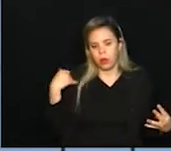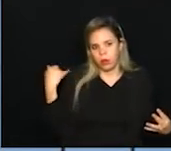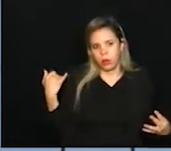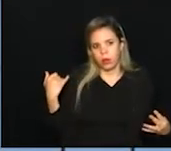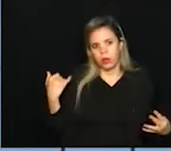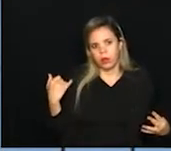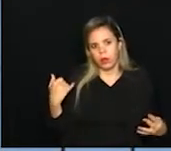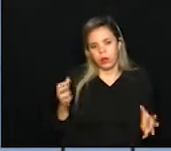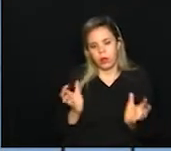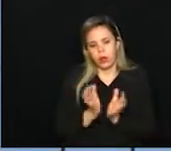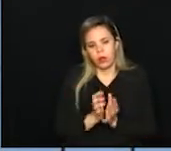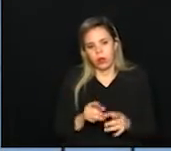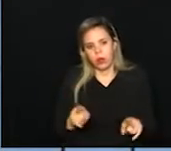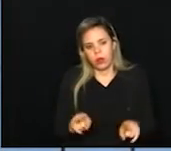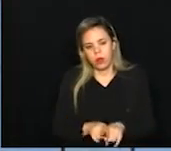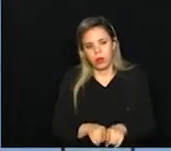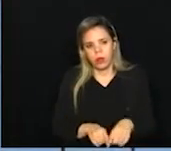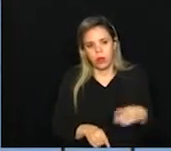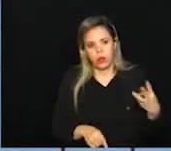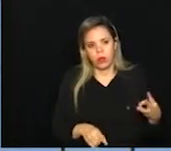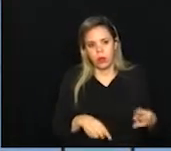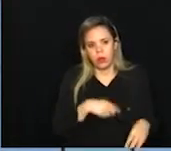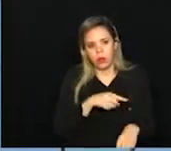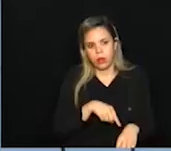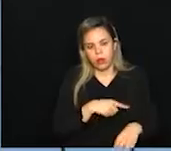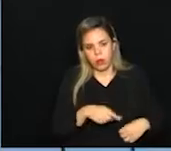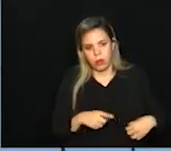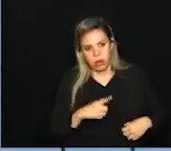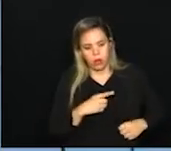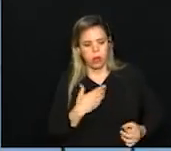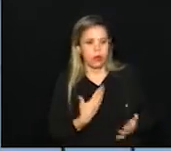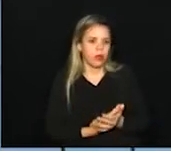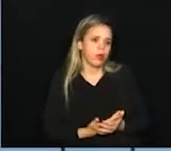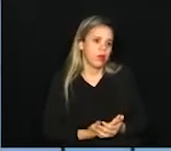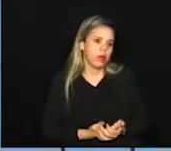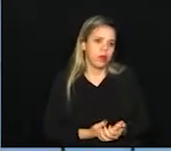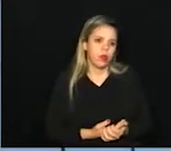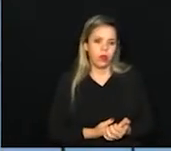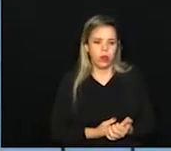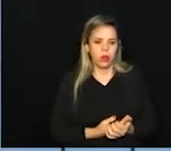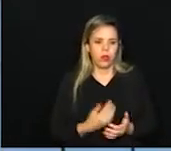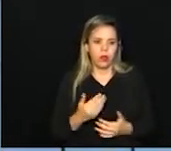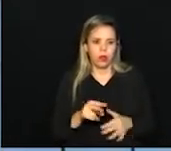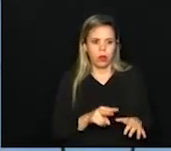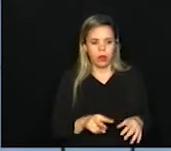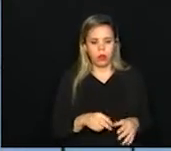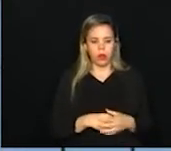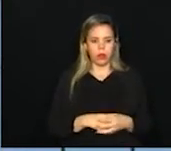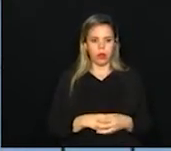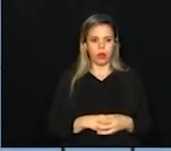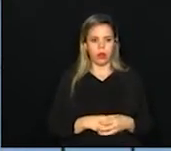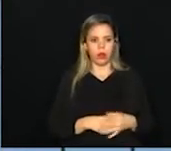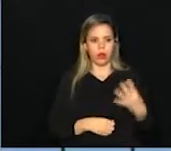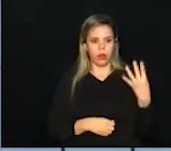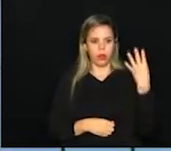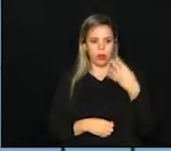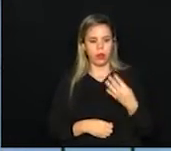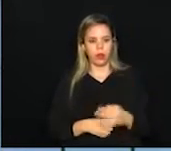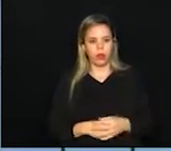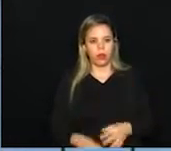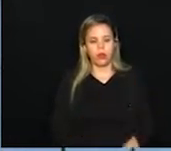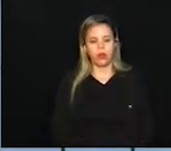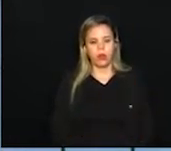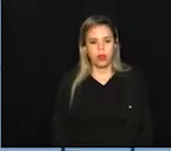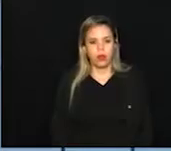E a turma também vai ser de 3 horas, que estava tendo aula, agora a partir da próxima semana, 4 horas. E